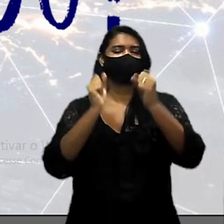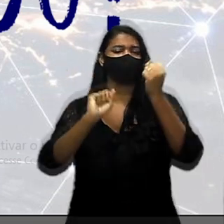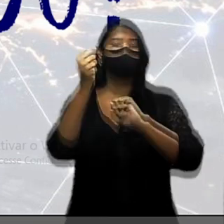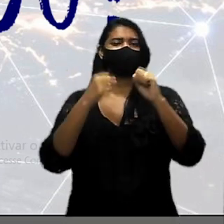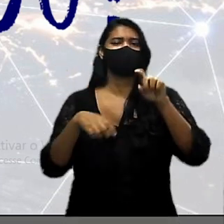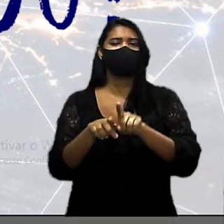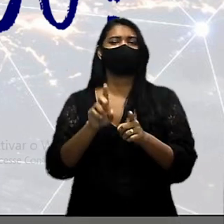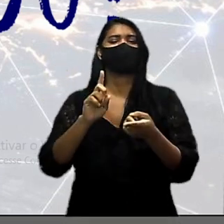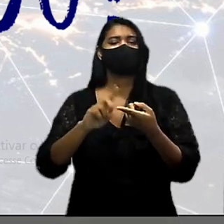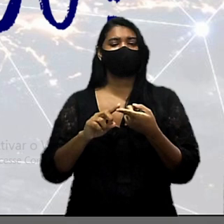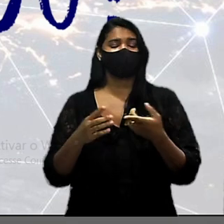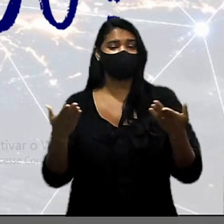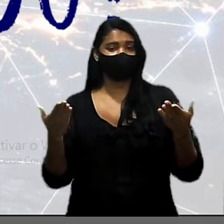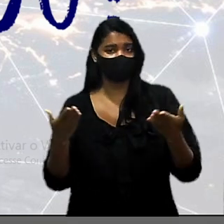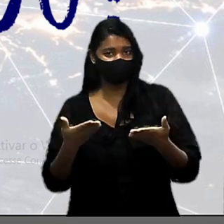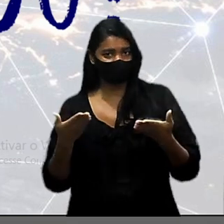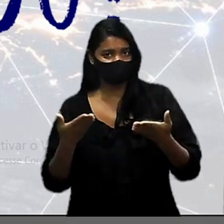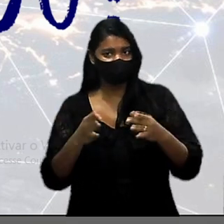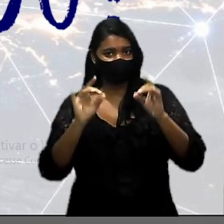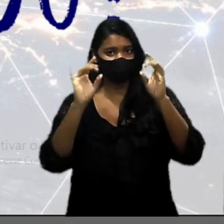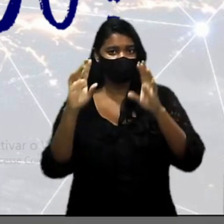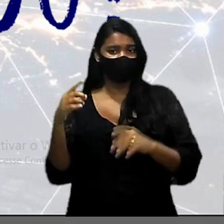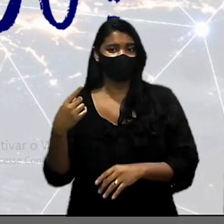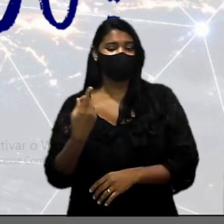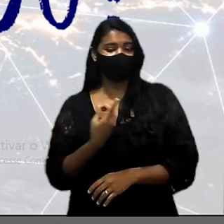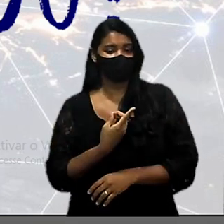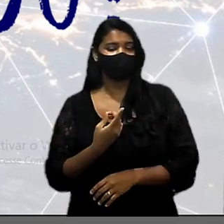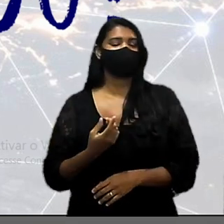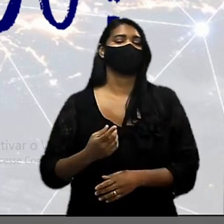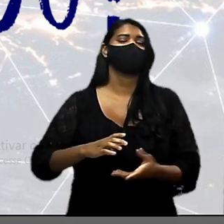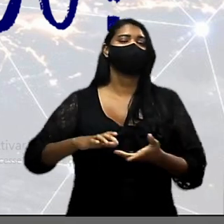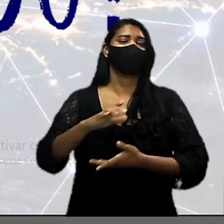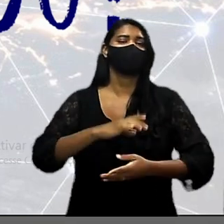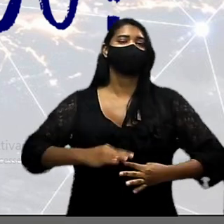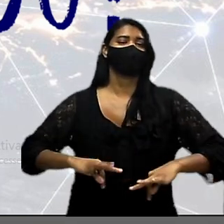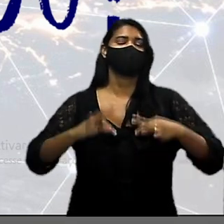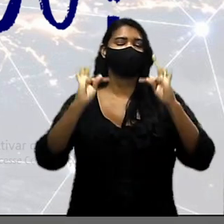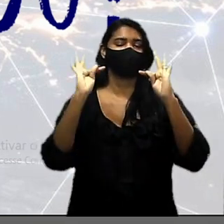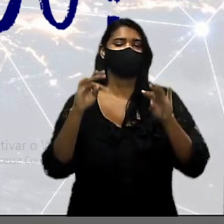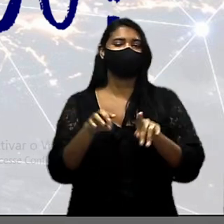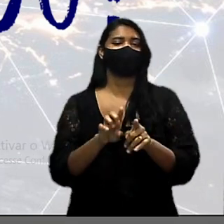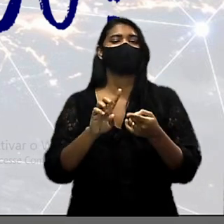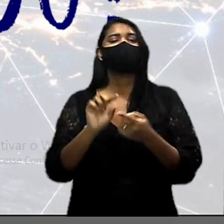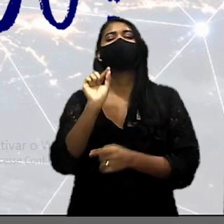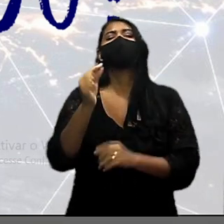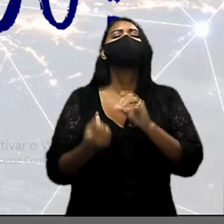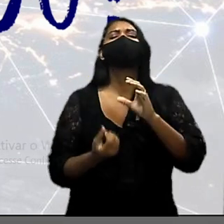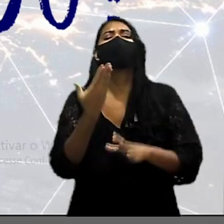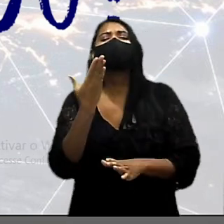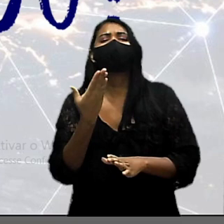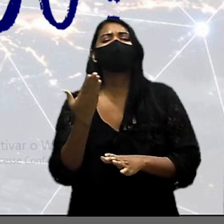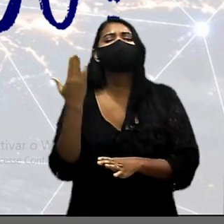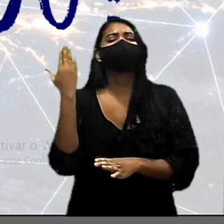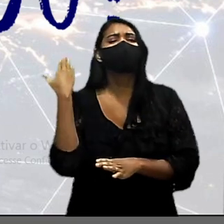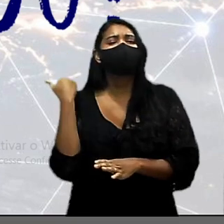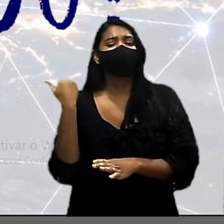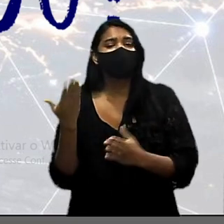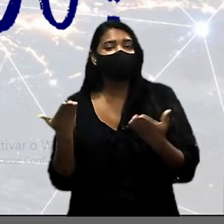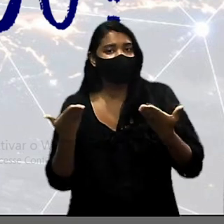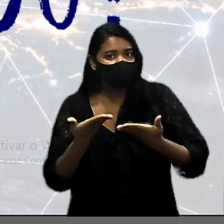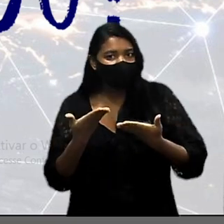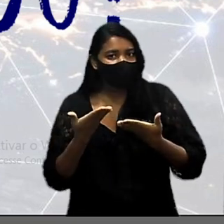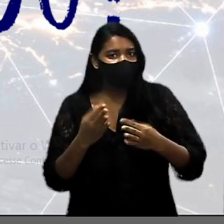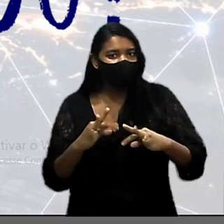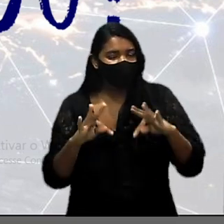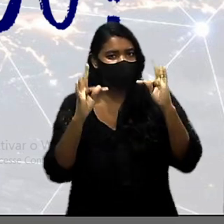Industrial até, em especial, essa nossa chamada Revolução Tecnológica. O que é que surgiu naquela época e o que é